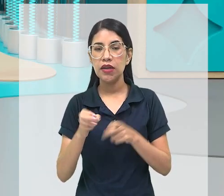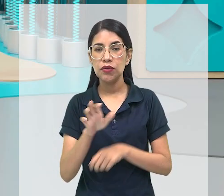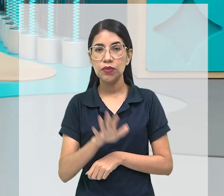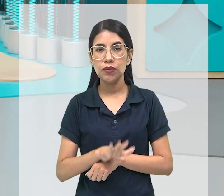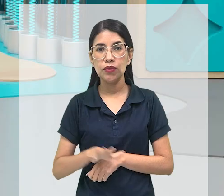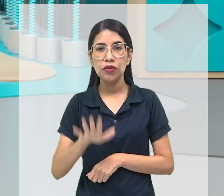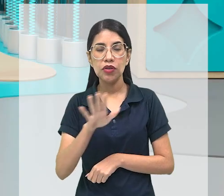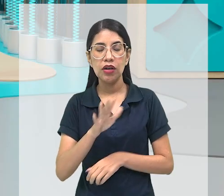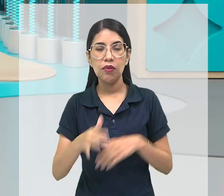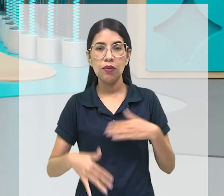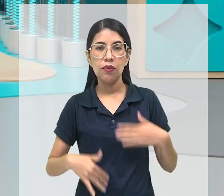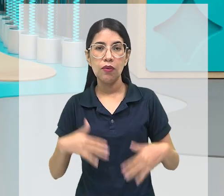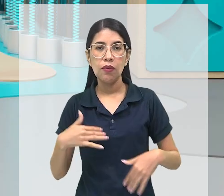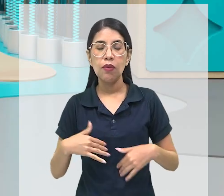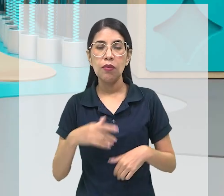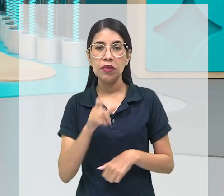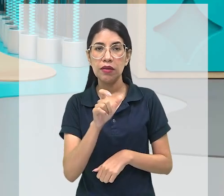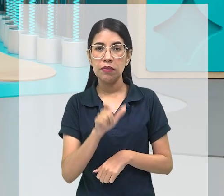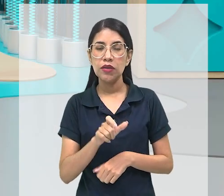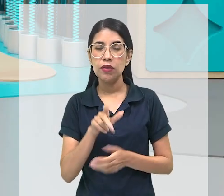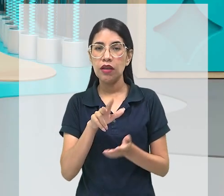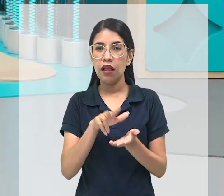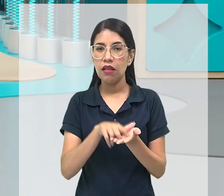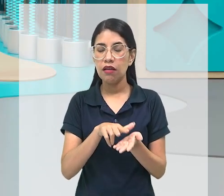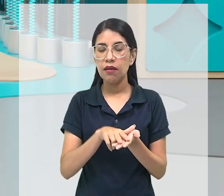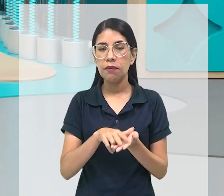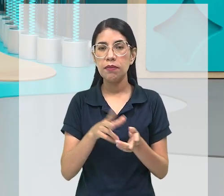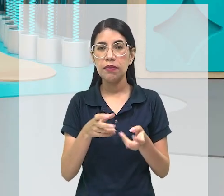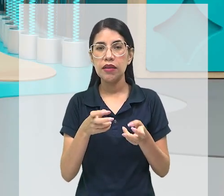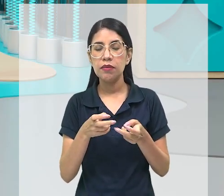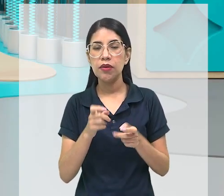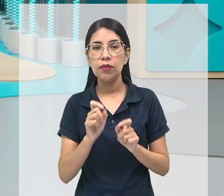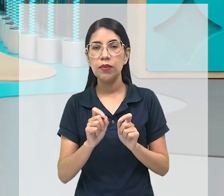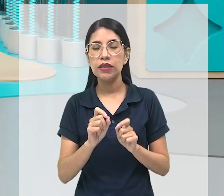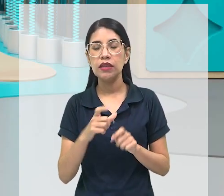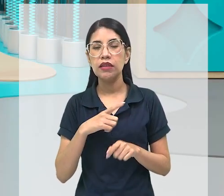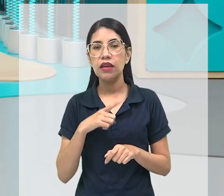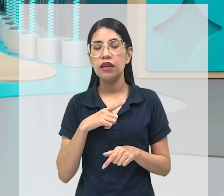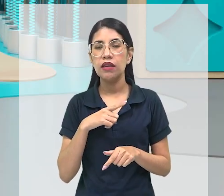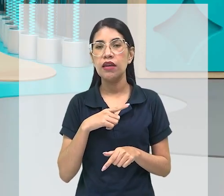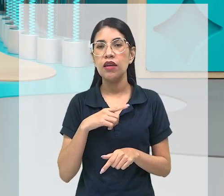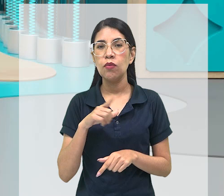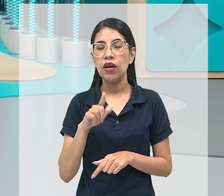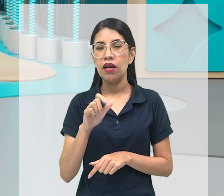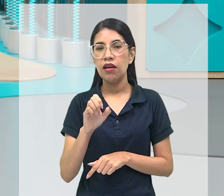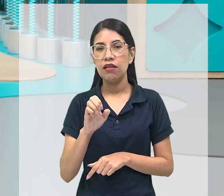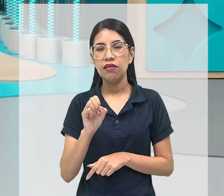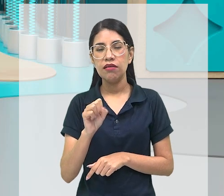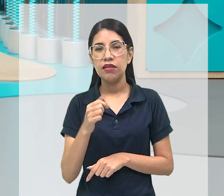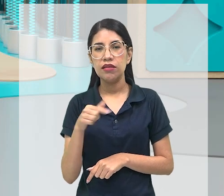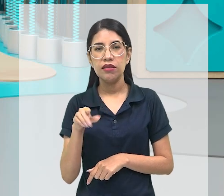corpo da vítima para ver possíveis lesões que possam vir a